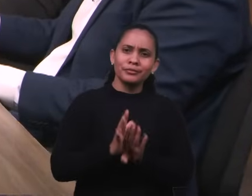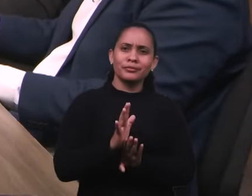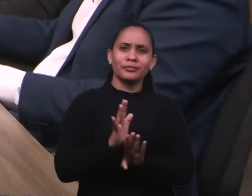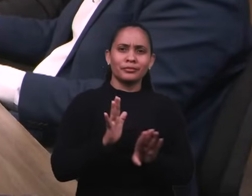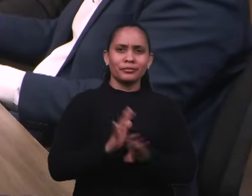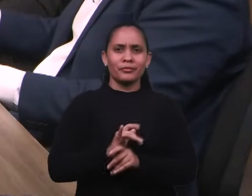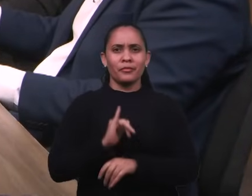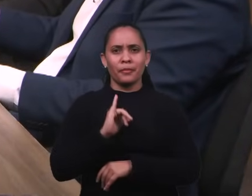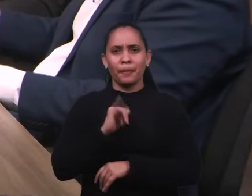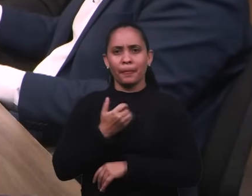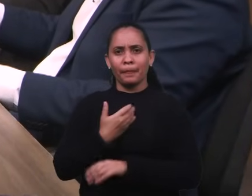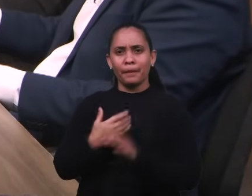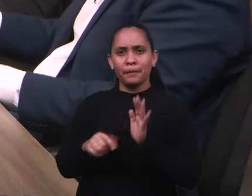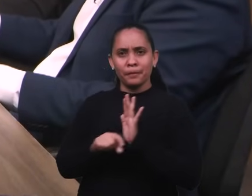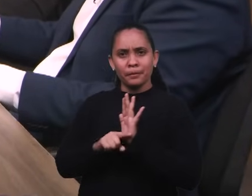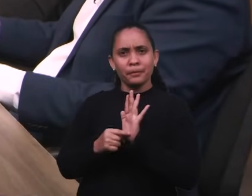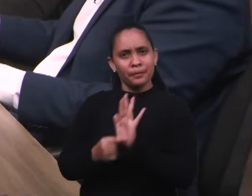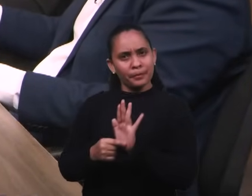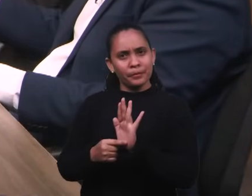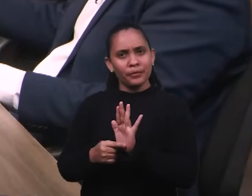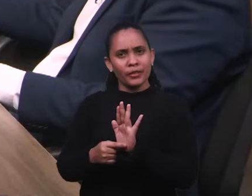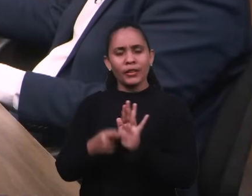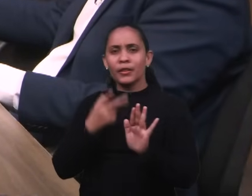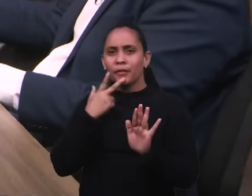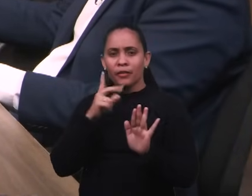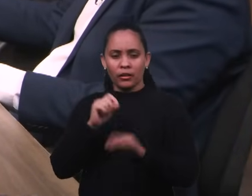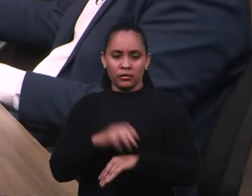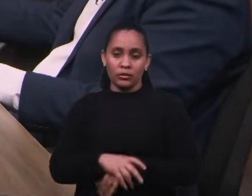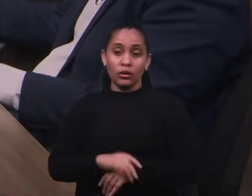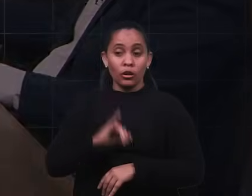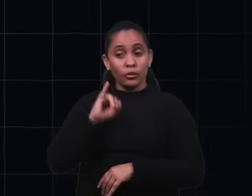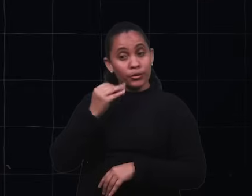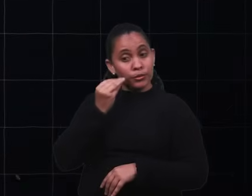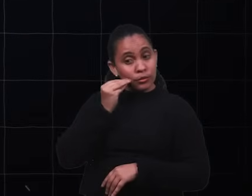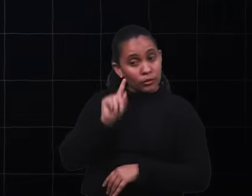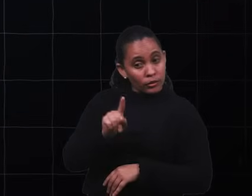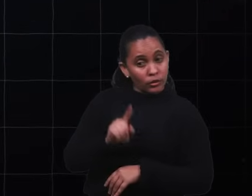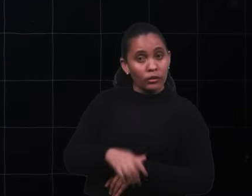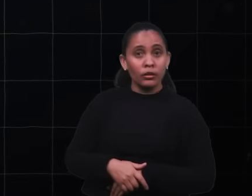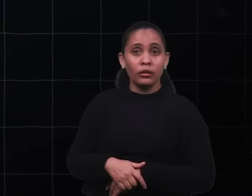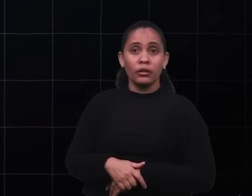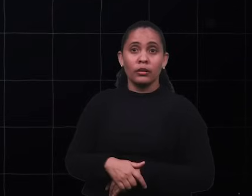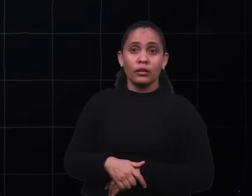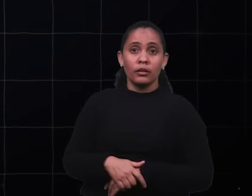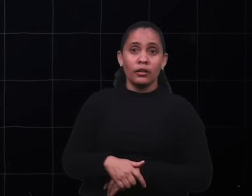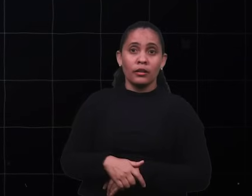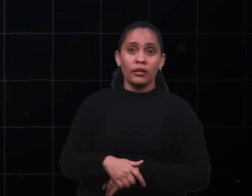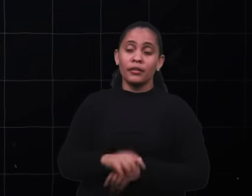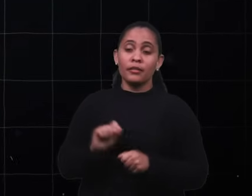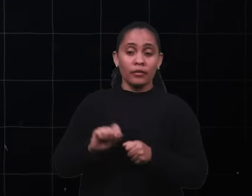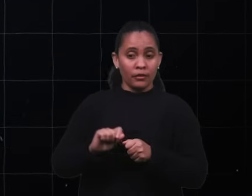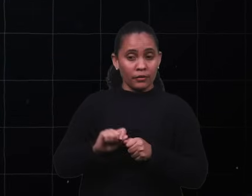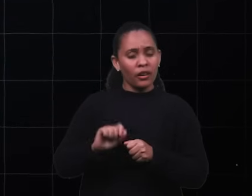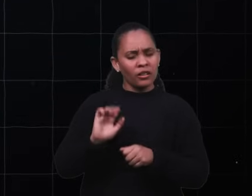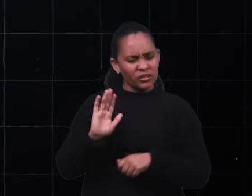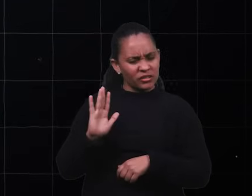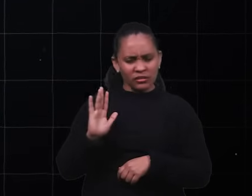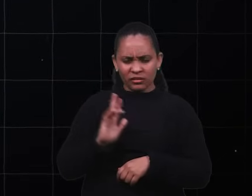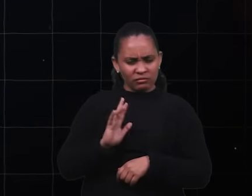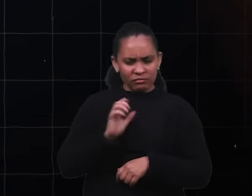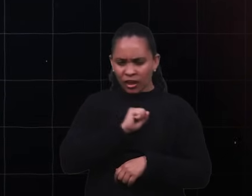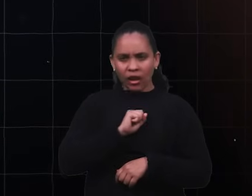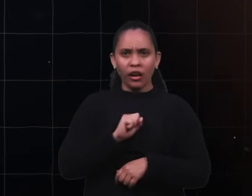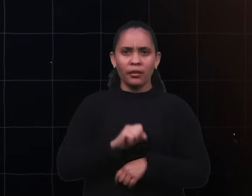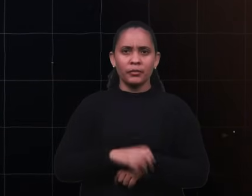João, salvo engano, capítulo 13, verso 27, diz para Judas, Judas, o que você tem que fazer, faz logo. O